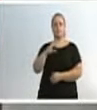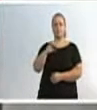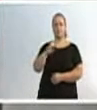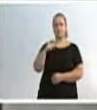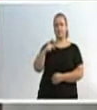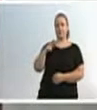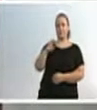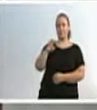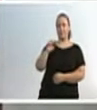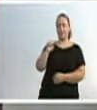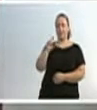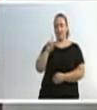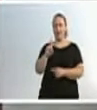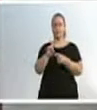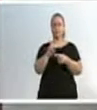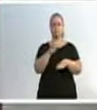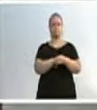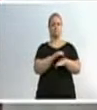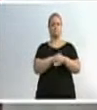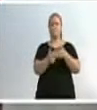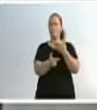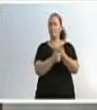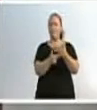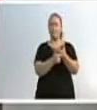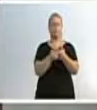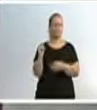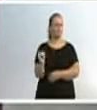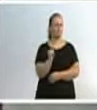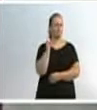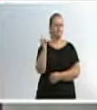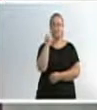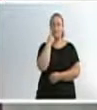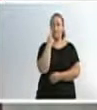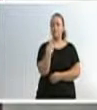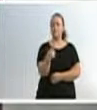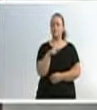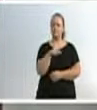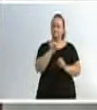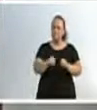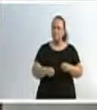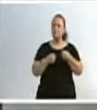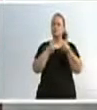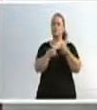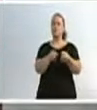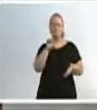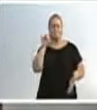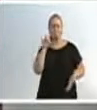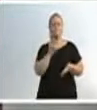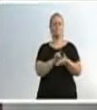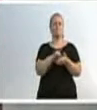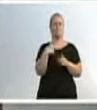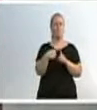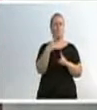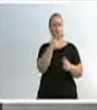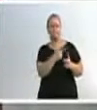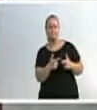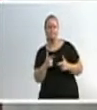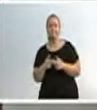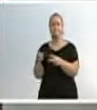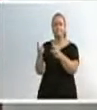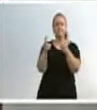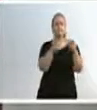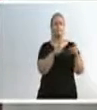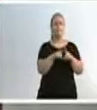é o Luiz Crivel, que vem desempenhando um papel muito importante, muito interessante, vem fazendo um esforço hercúleo diante das situações e das possibilidades